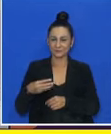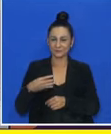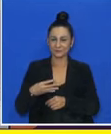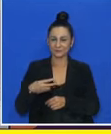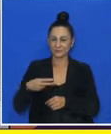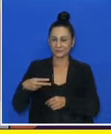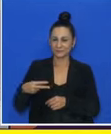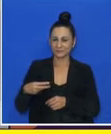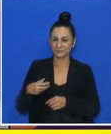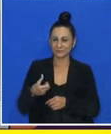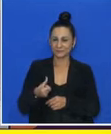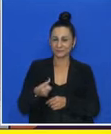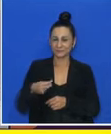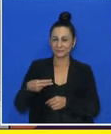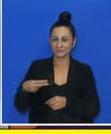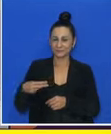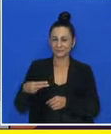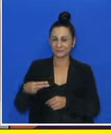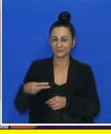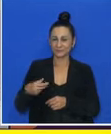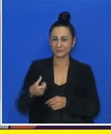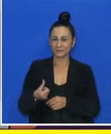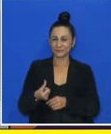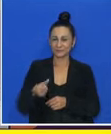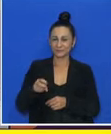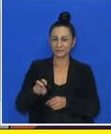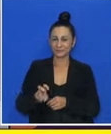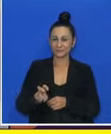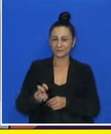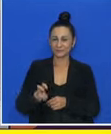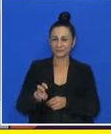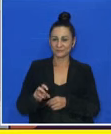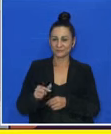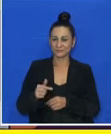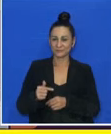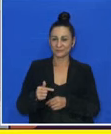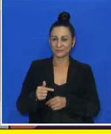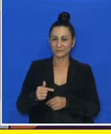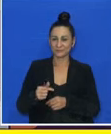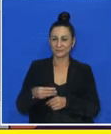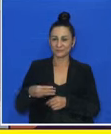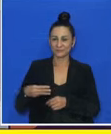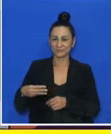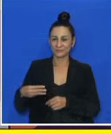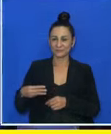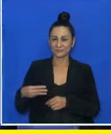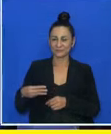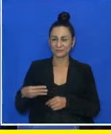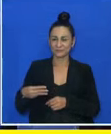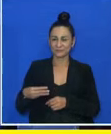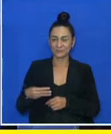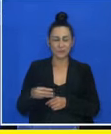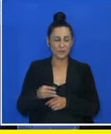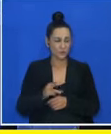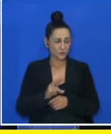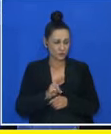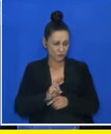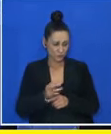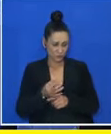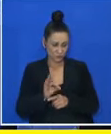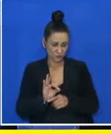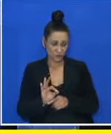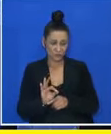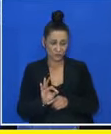33, 42, 62, 65 e 73.